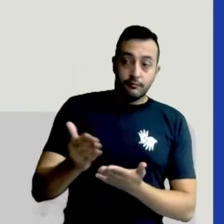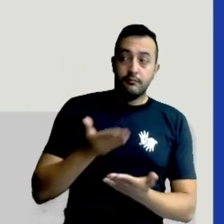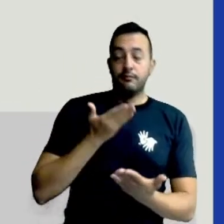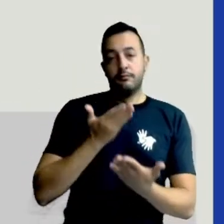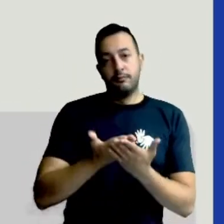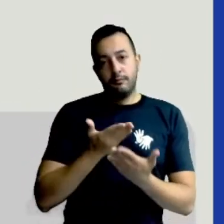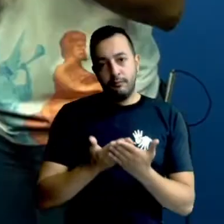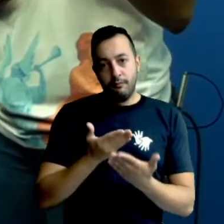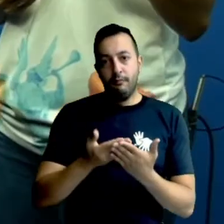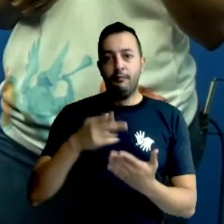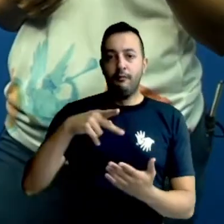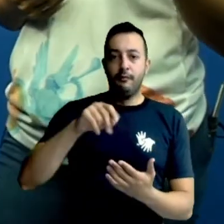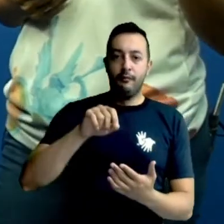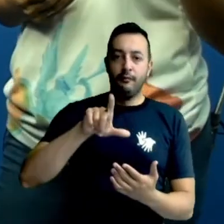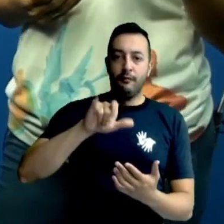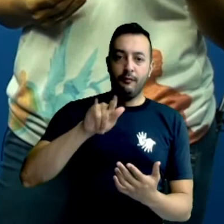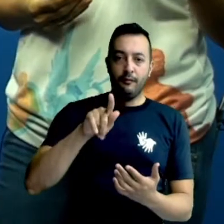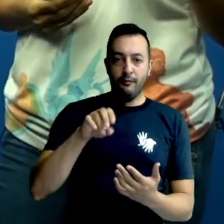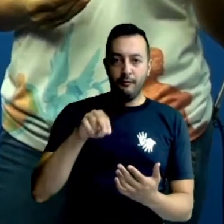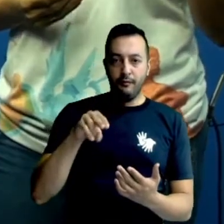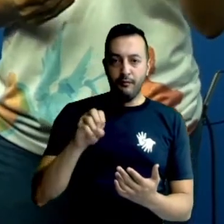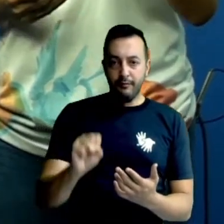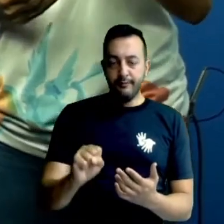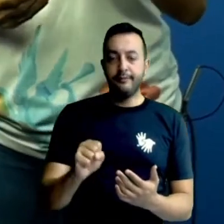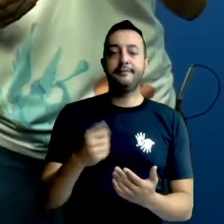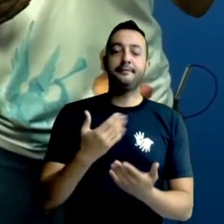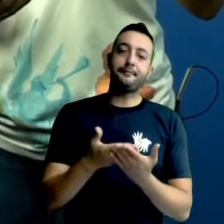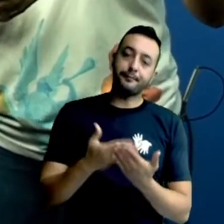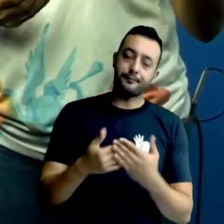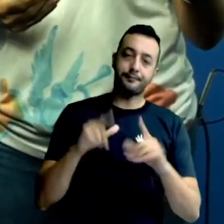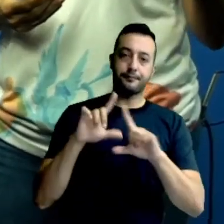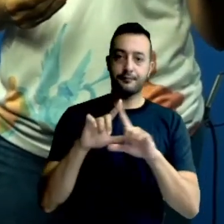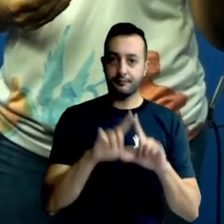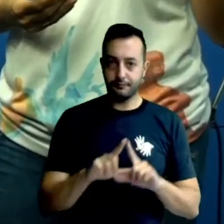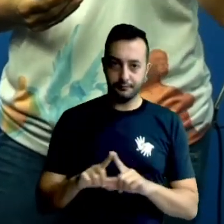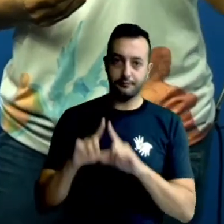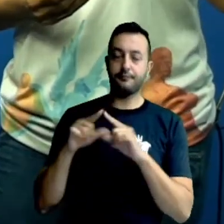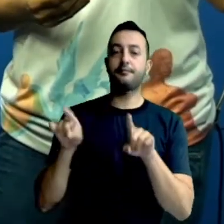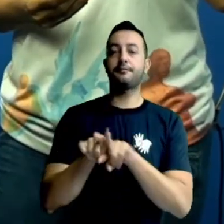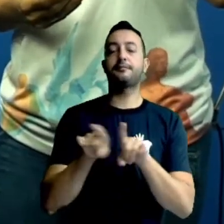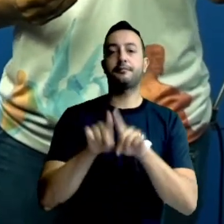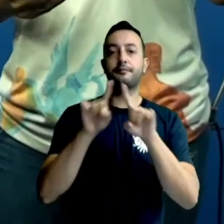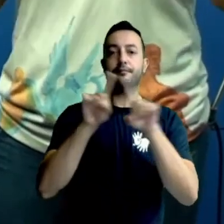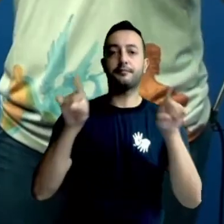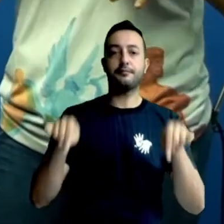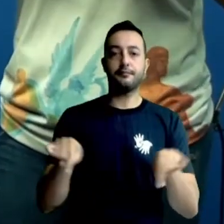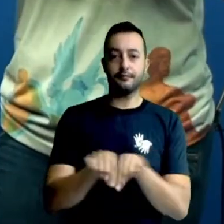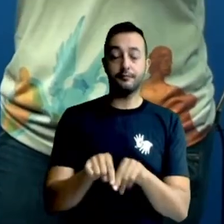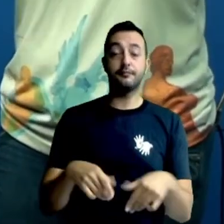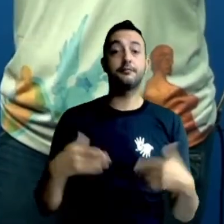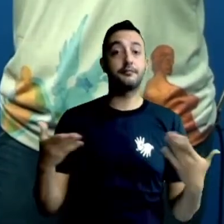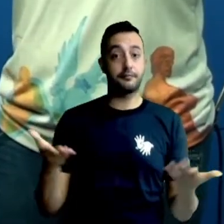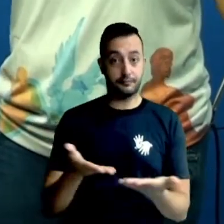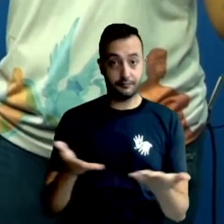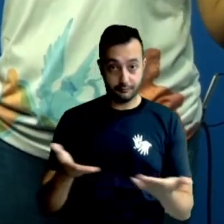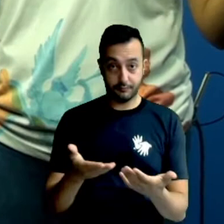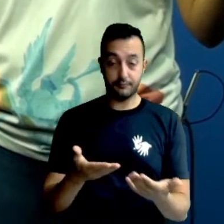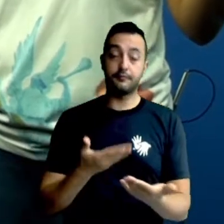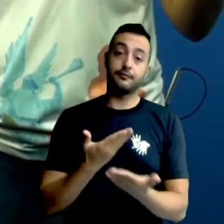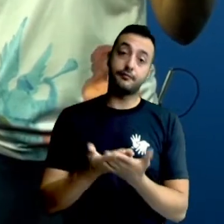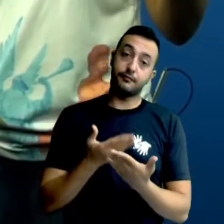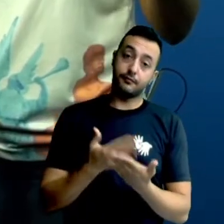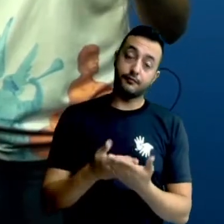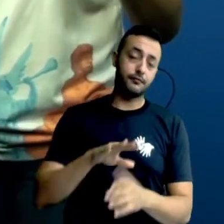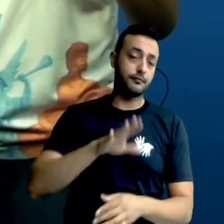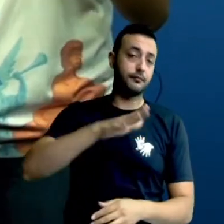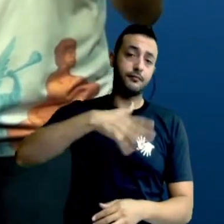estudo dos polígonos, estudando especificamente os triângulos e os quadriláteros, tá? Hoje a gente vai falar dos polígonos